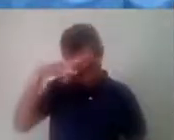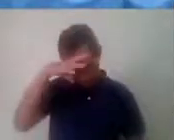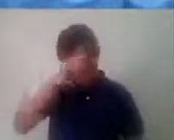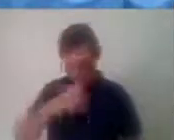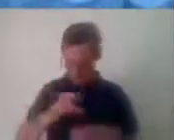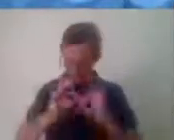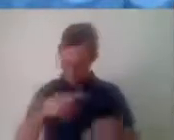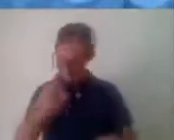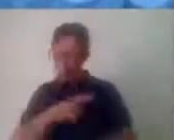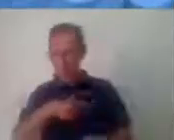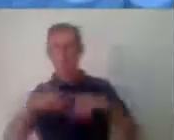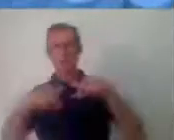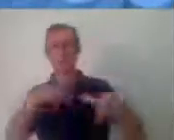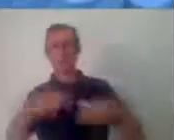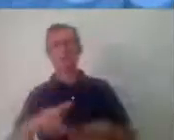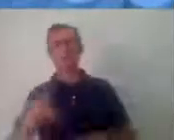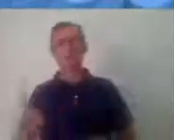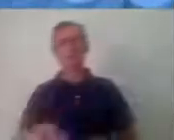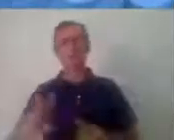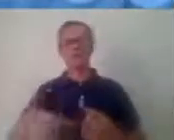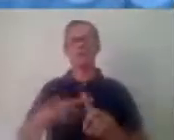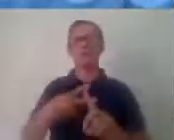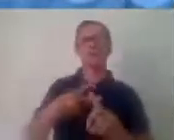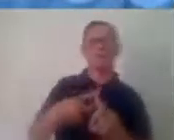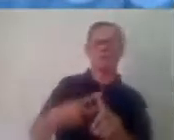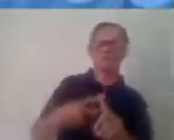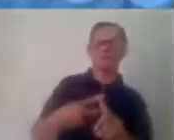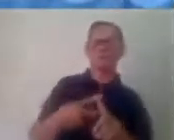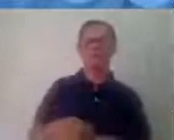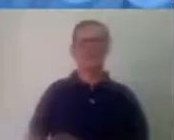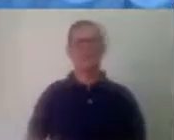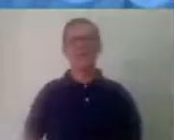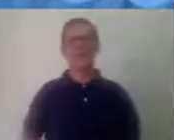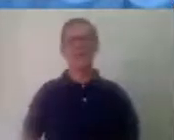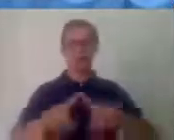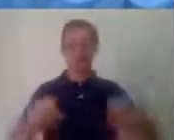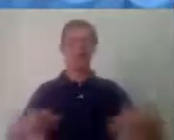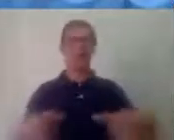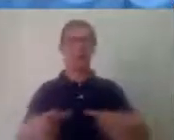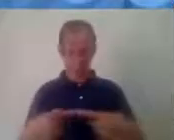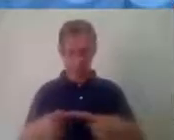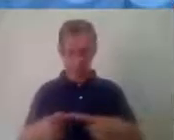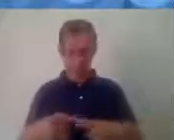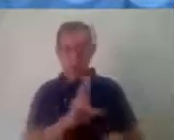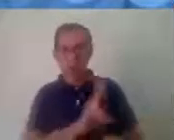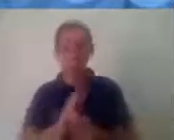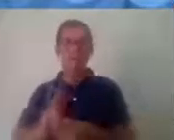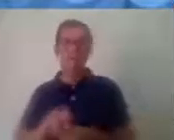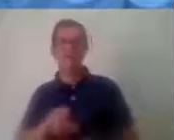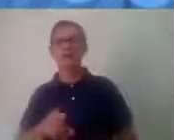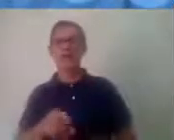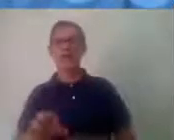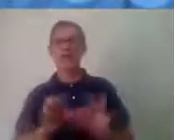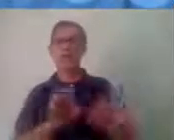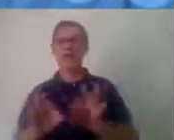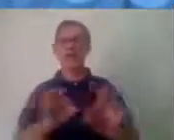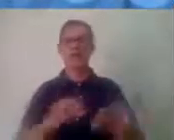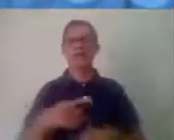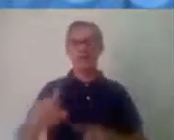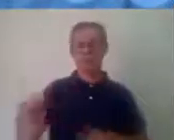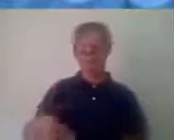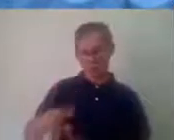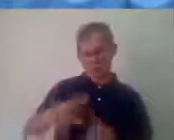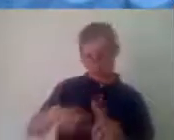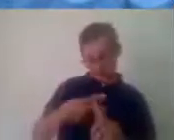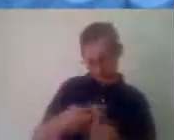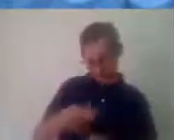cuidado quando a gente está trabalhando com integral dupla na região? Cuidado na hora de você montar a sua integral